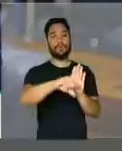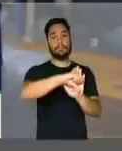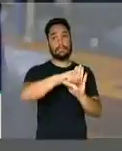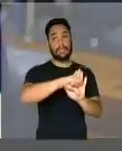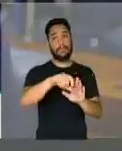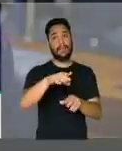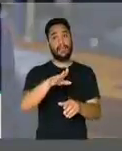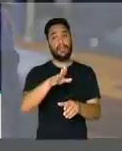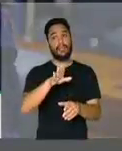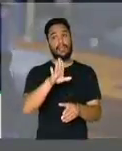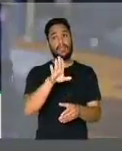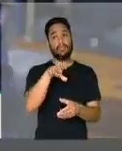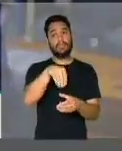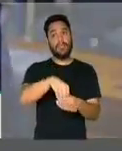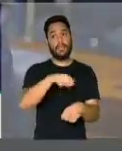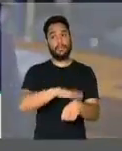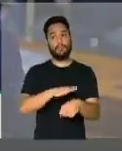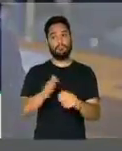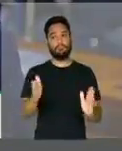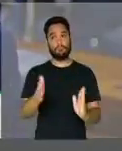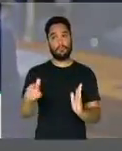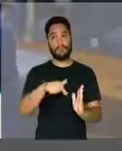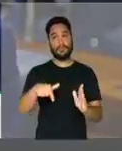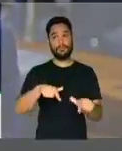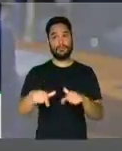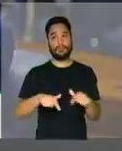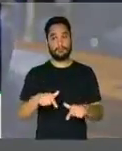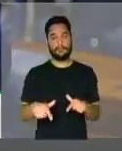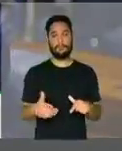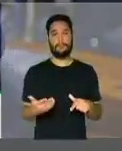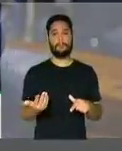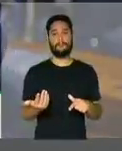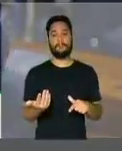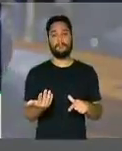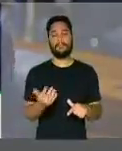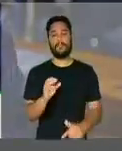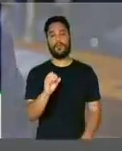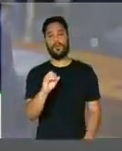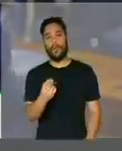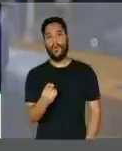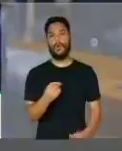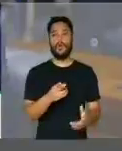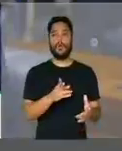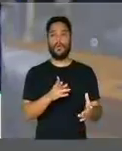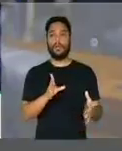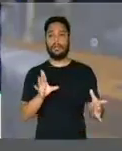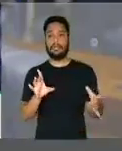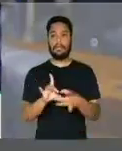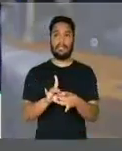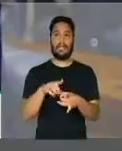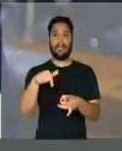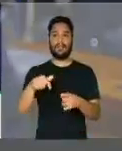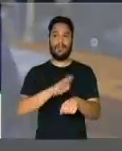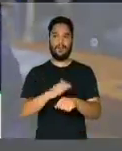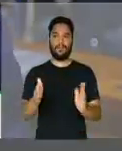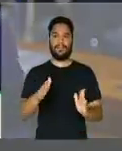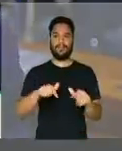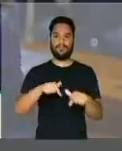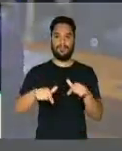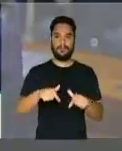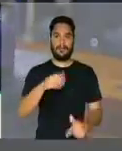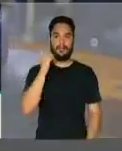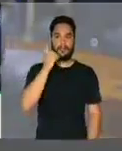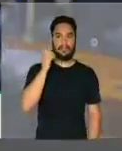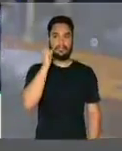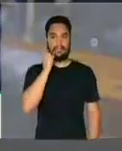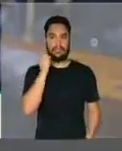cometidos no mandato ou ligado ao próprio e ligados ao próprio mandato, e